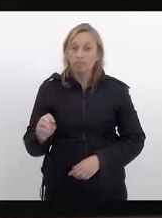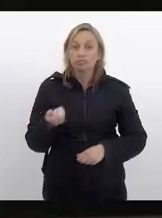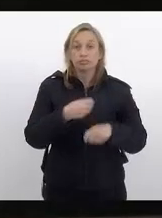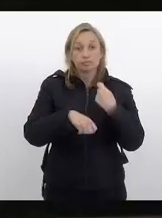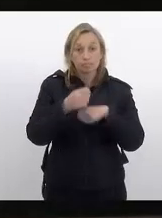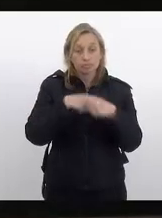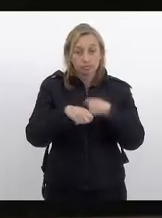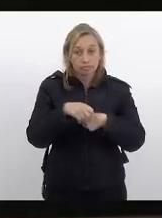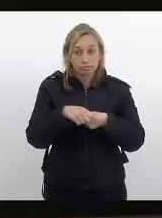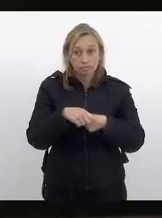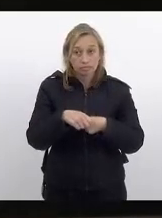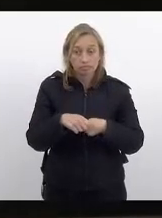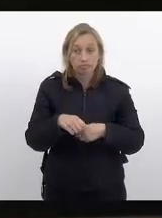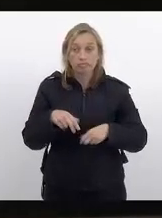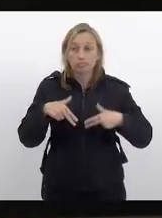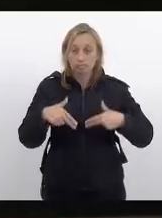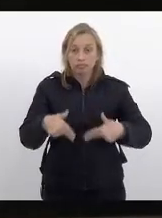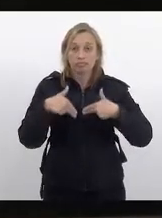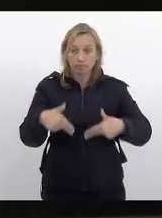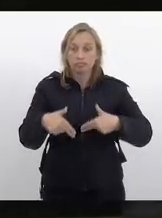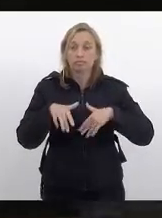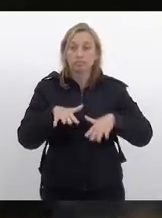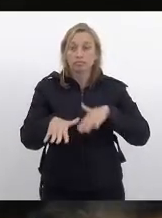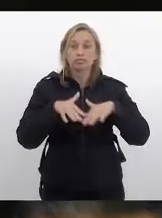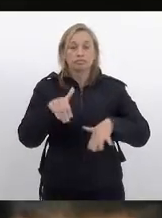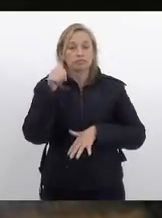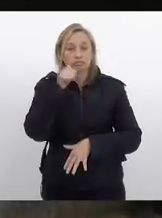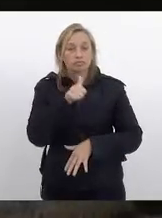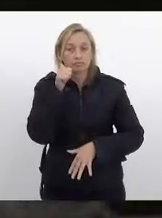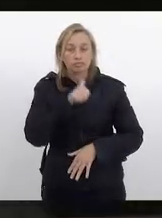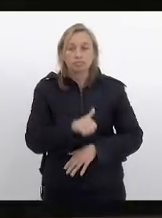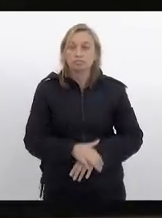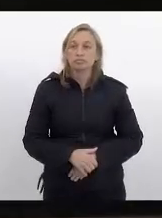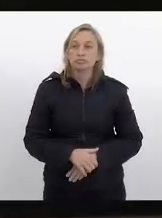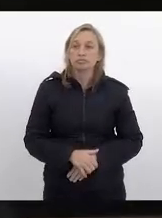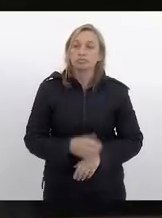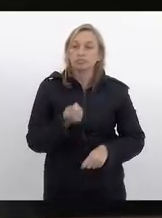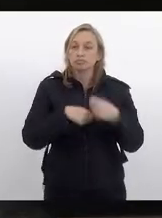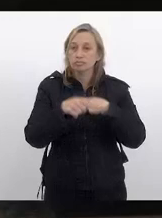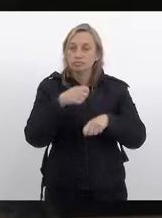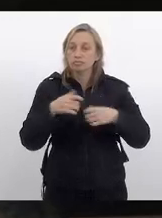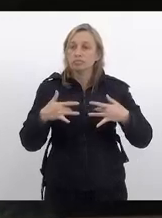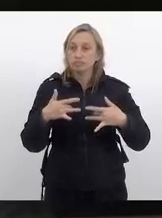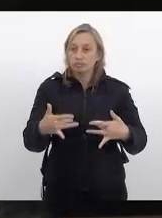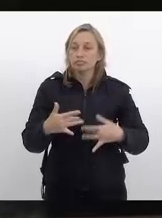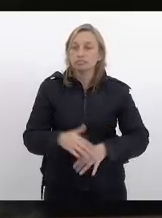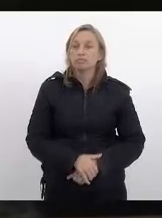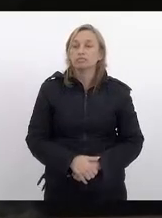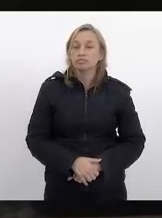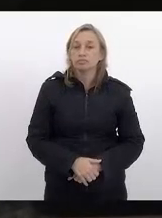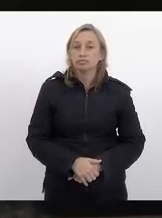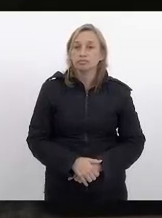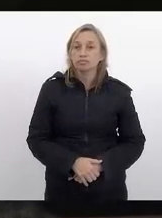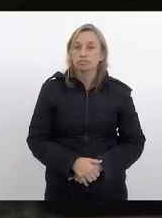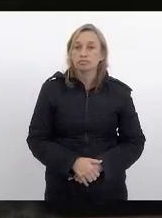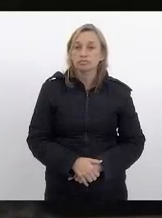administradora militante do movimento de mulheres e da economia solidária